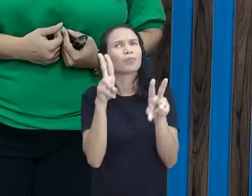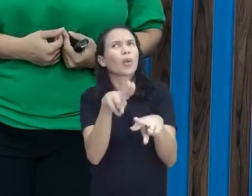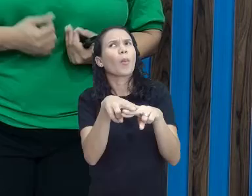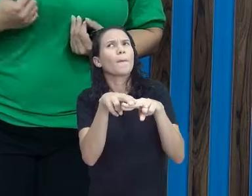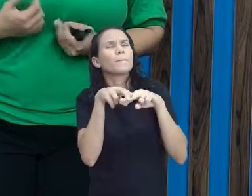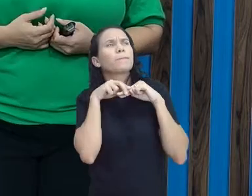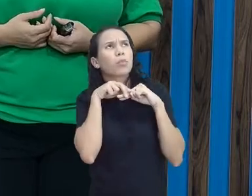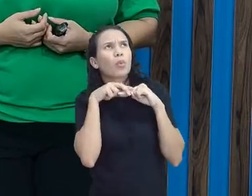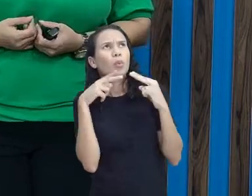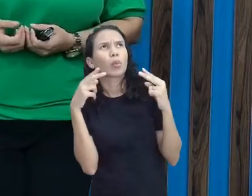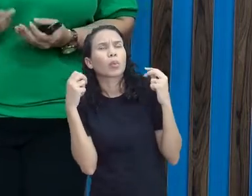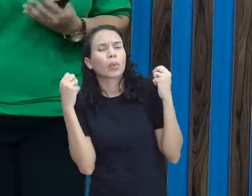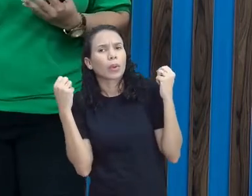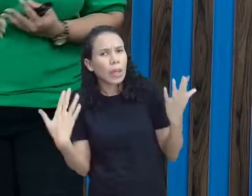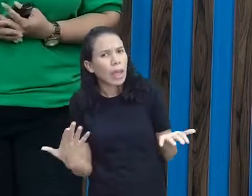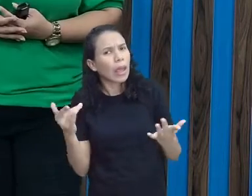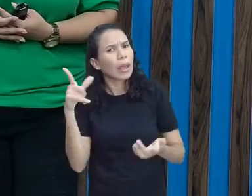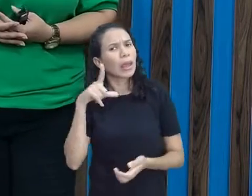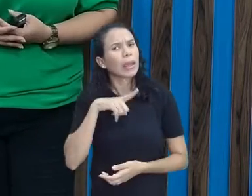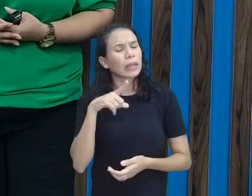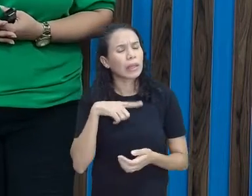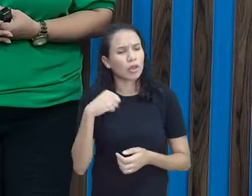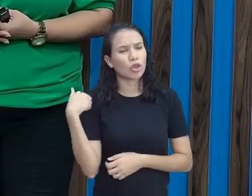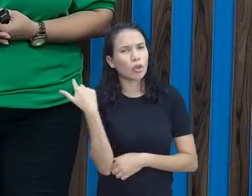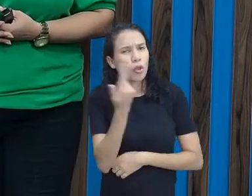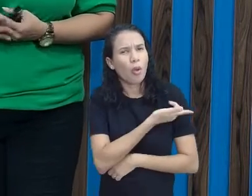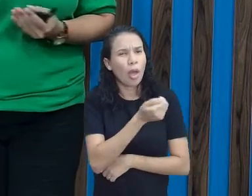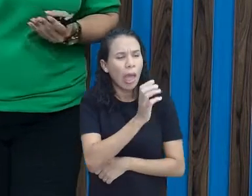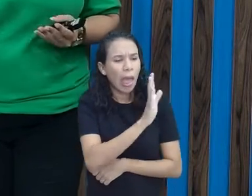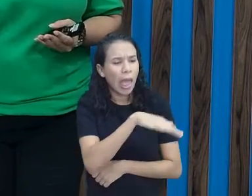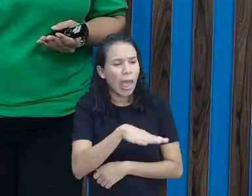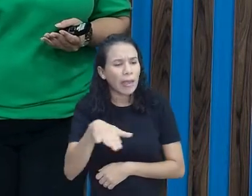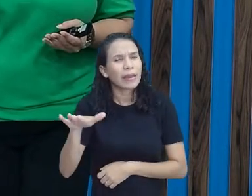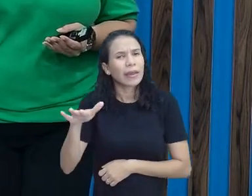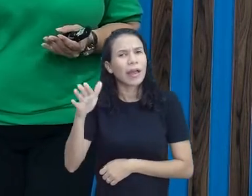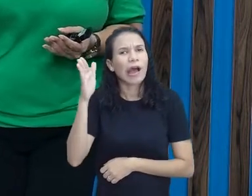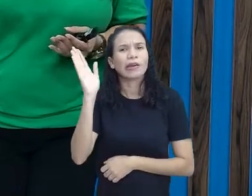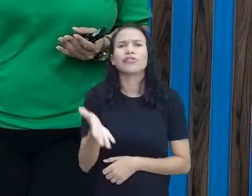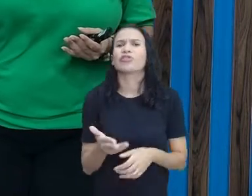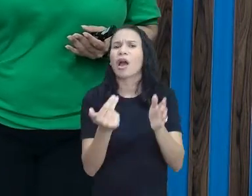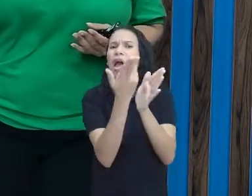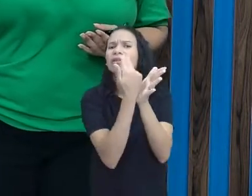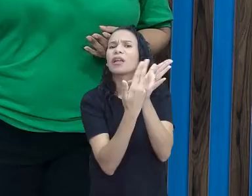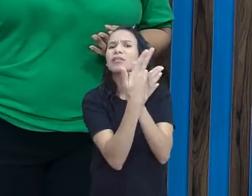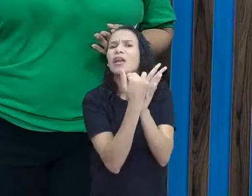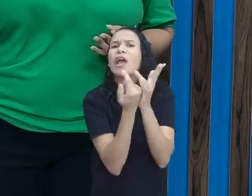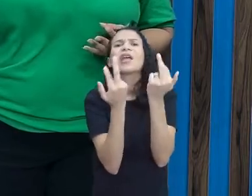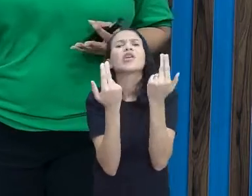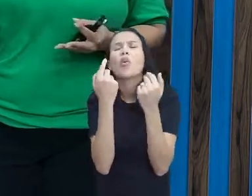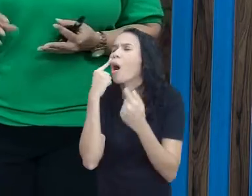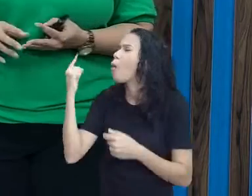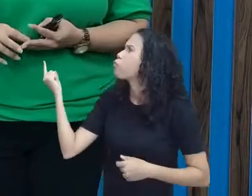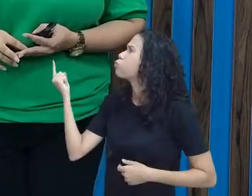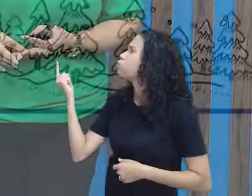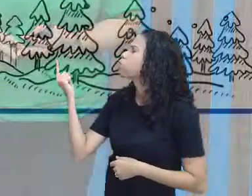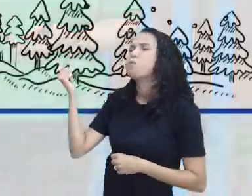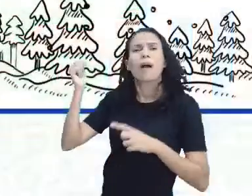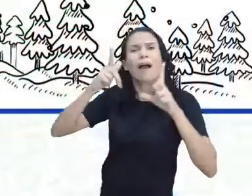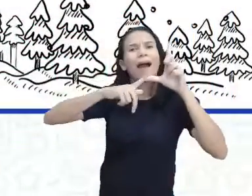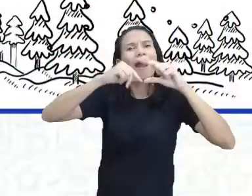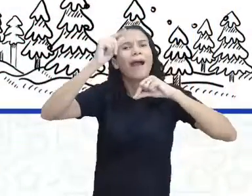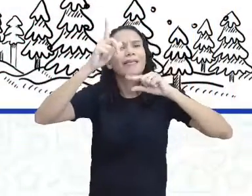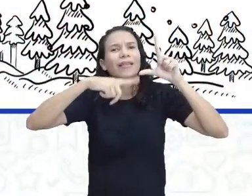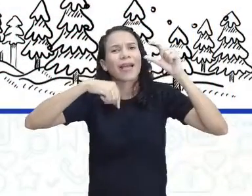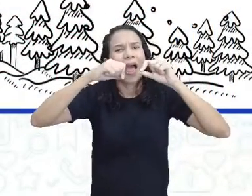que será que desde criança a gente já desenha as estrelas desse modo, hein?